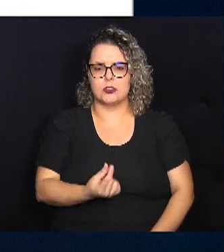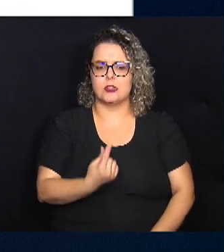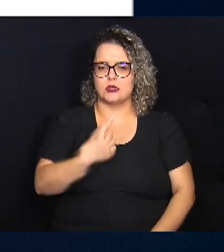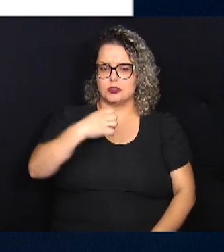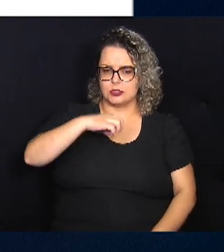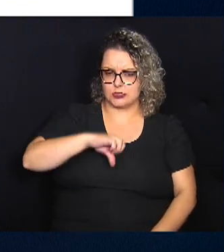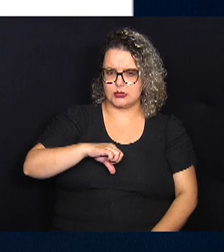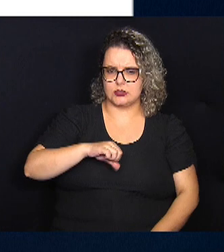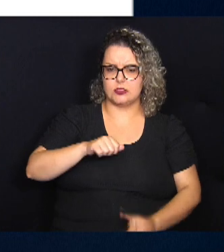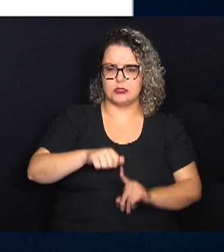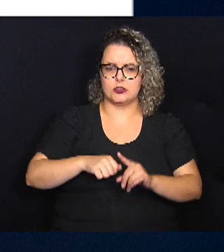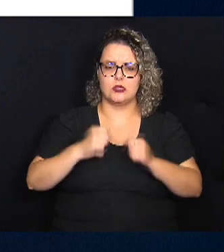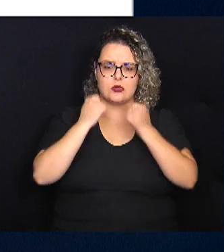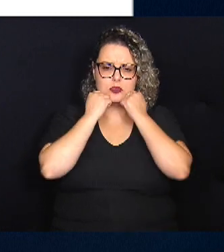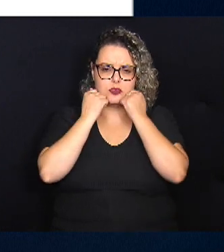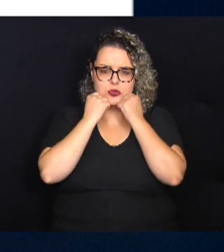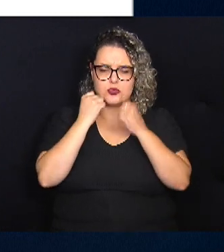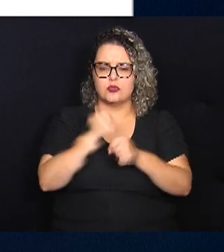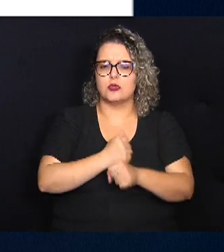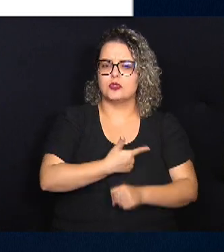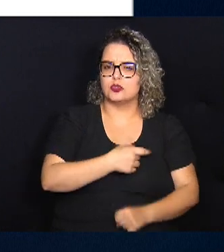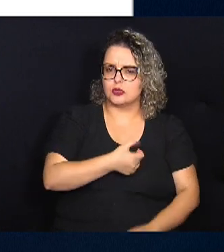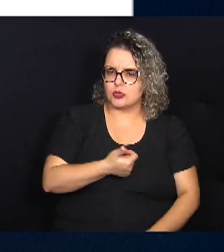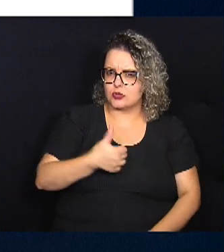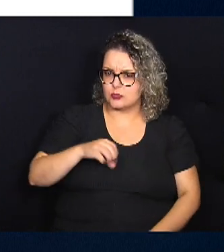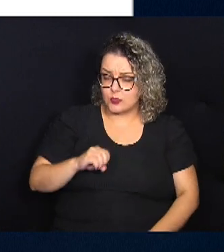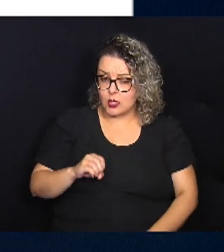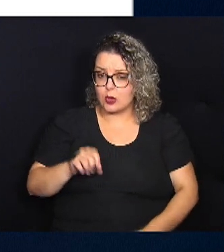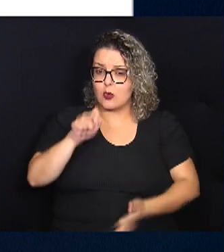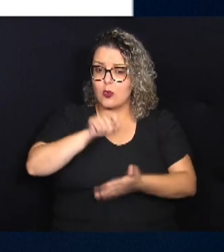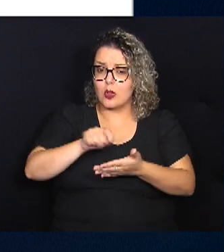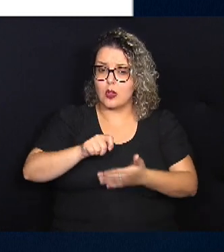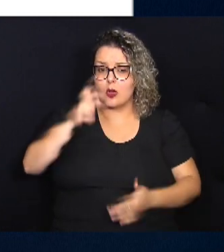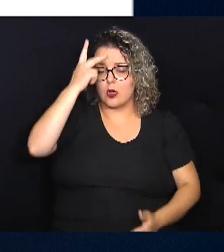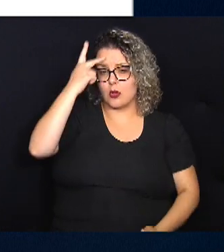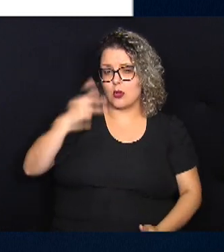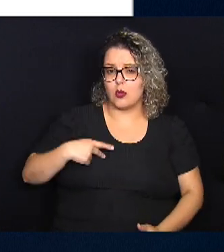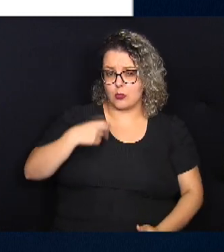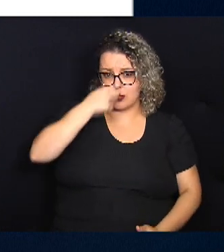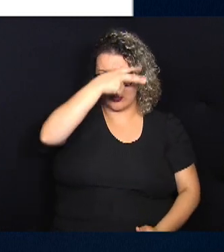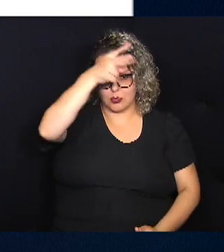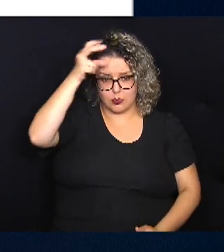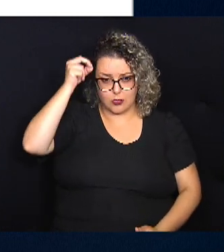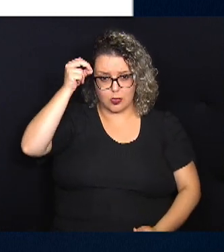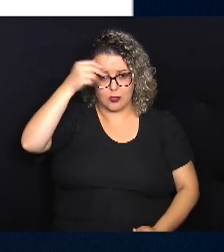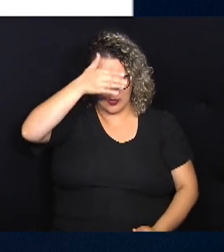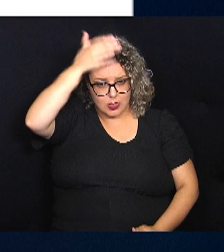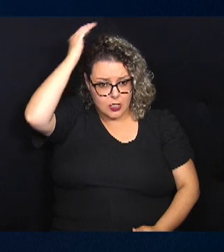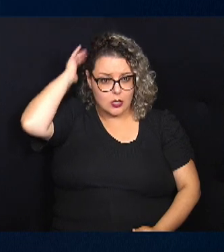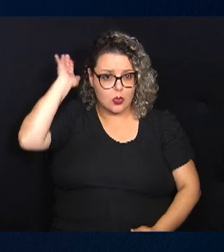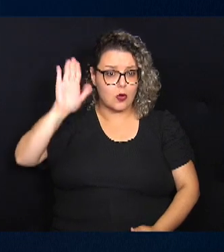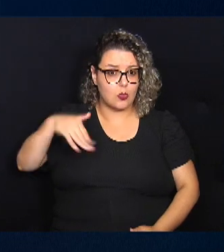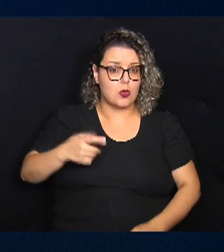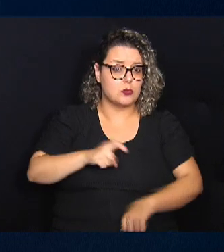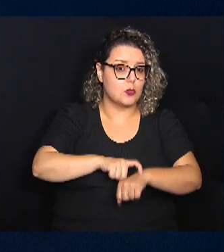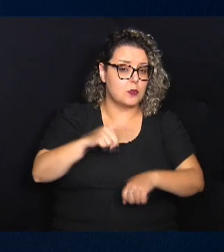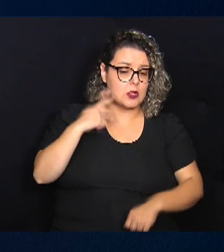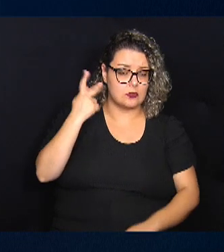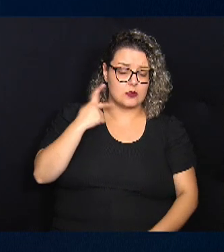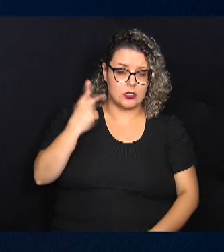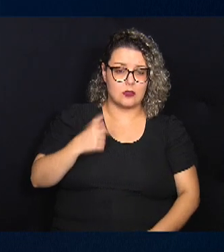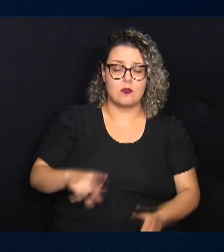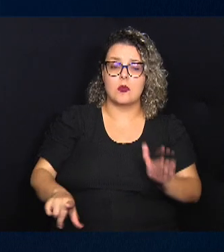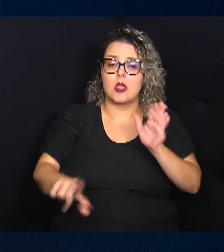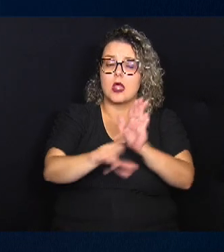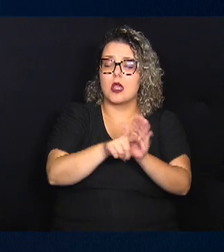13.886 de 2010, e que tem como autor o próprio prefeito Dário Saad, quando ele era vereador. A